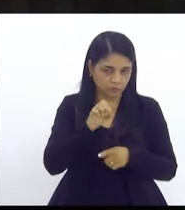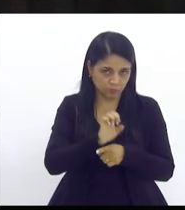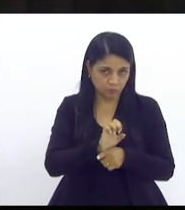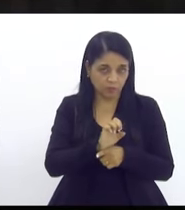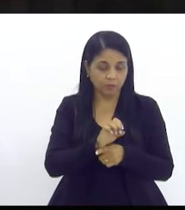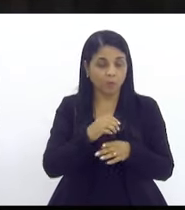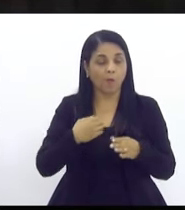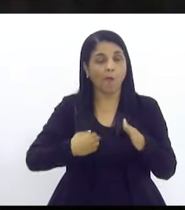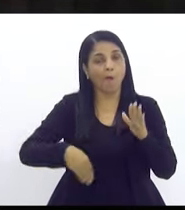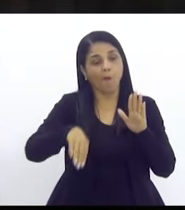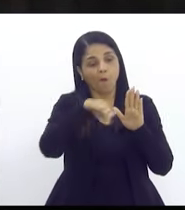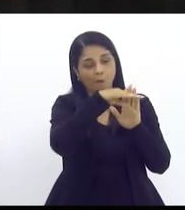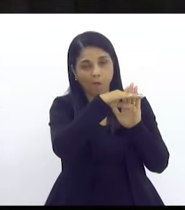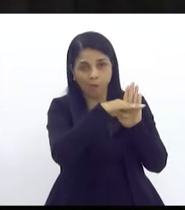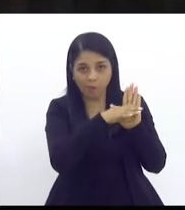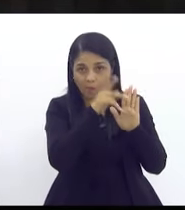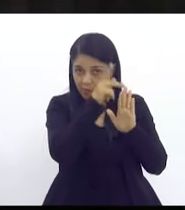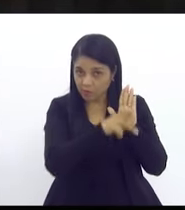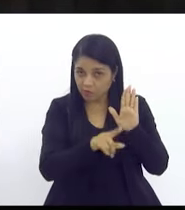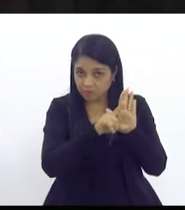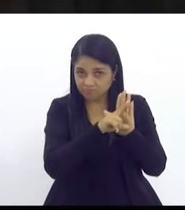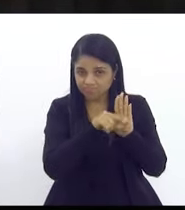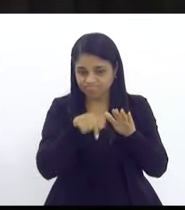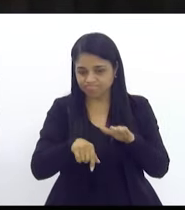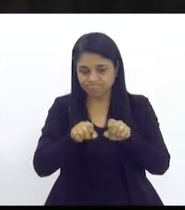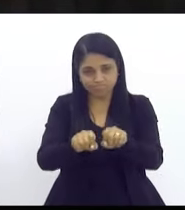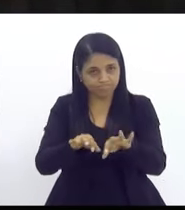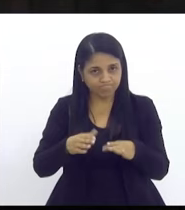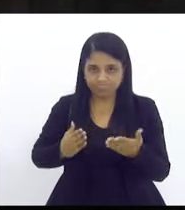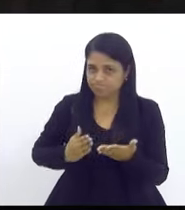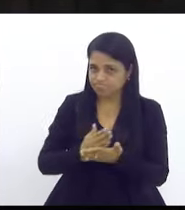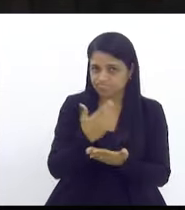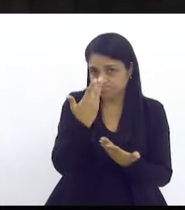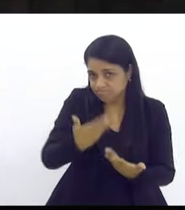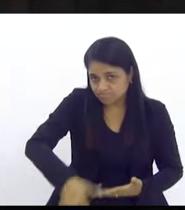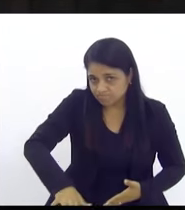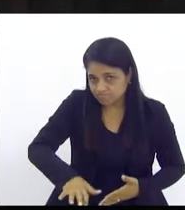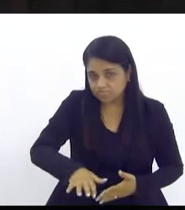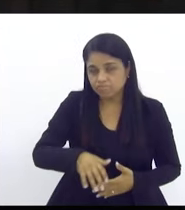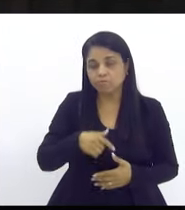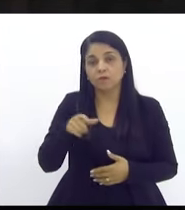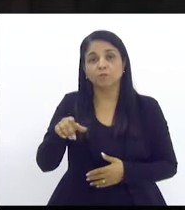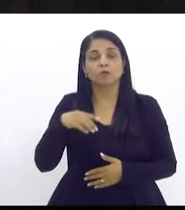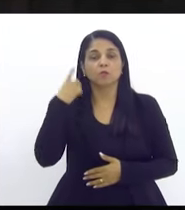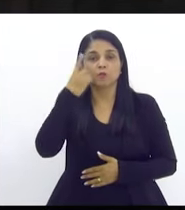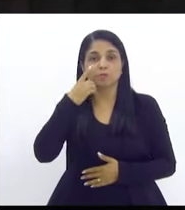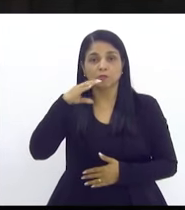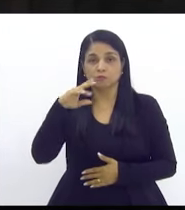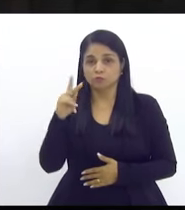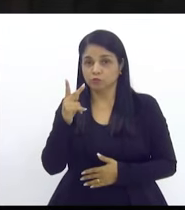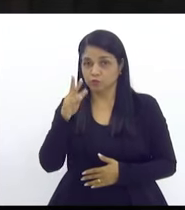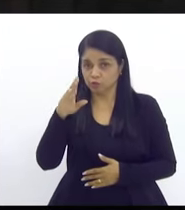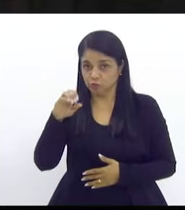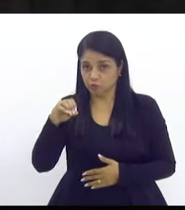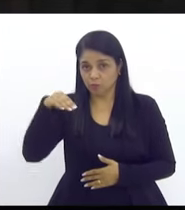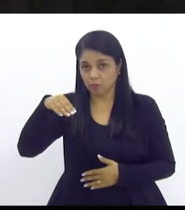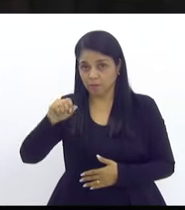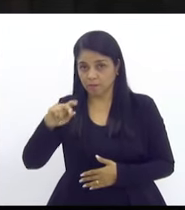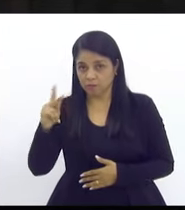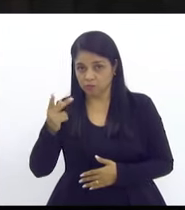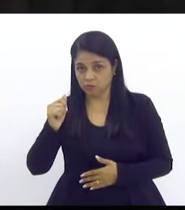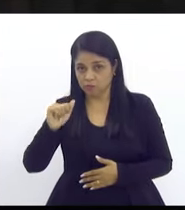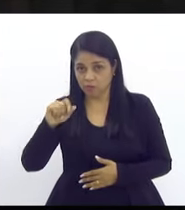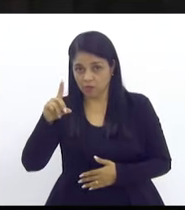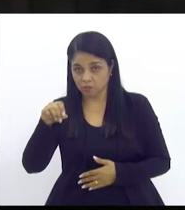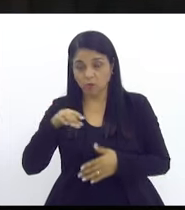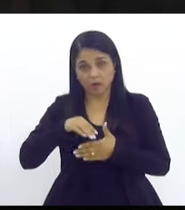e o plenário não quis aprová-lo, porque o deputado Chico Machado, à época, era líder